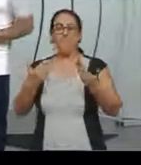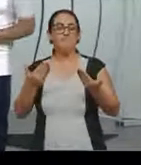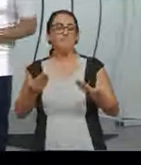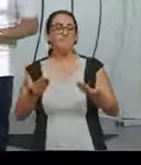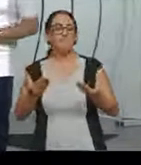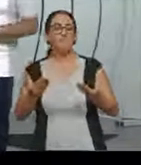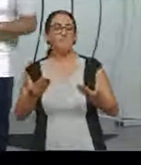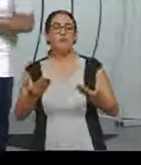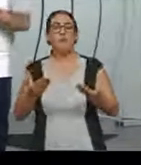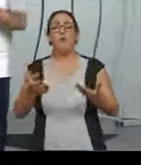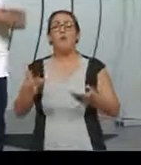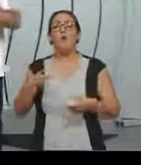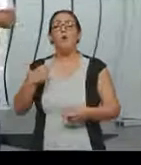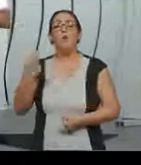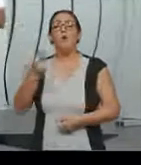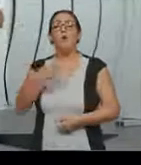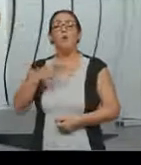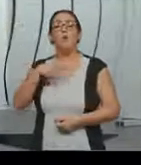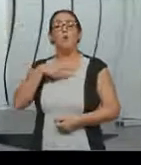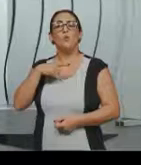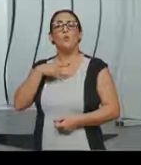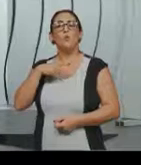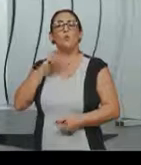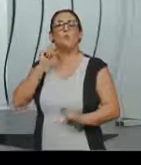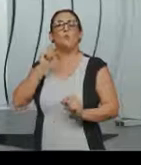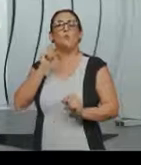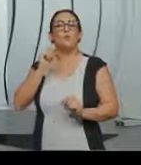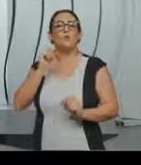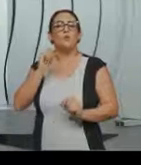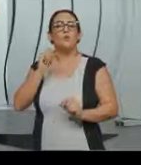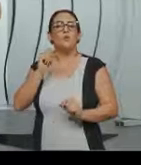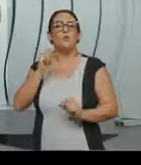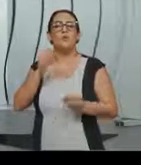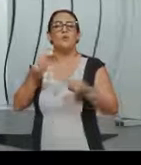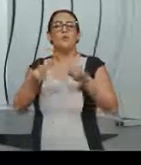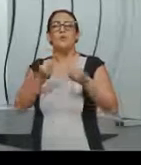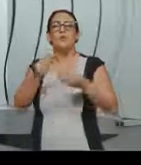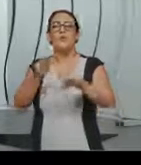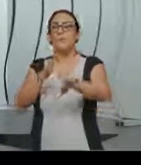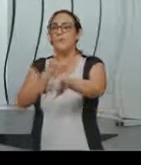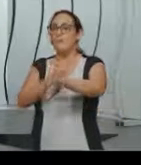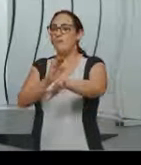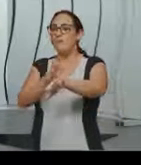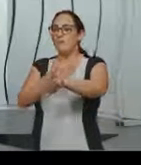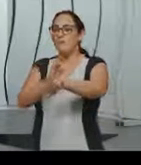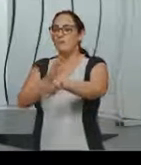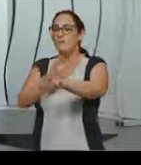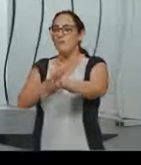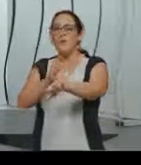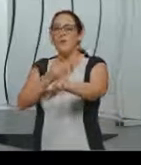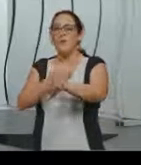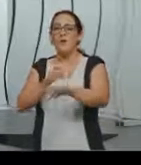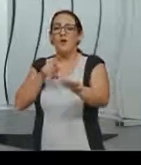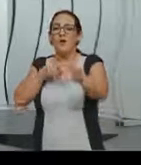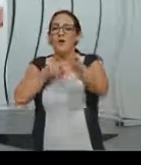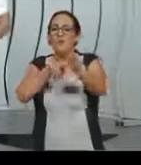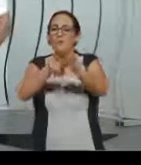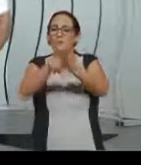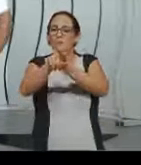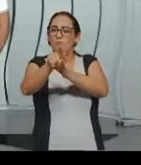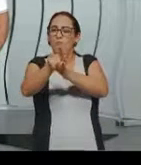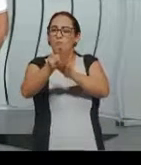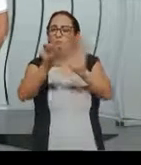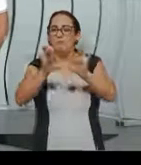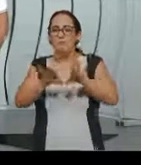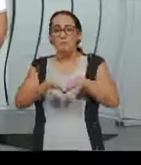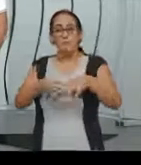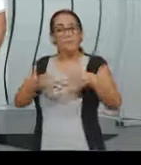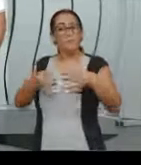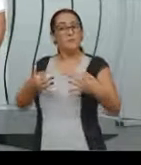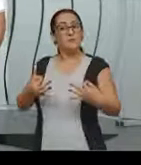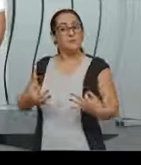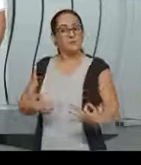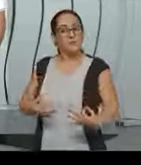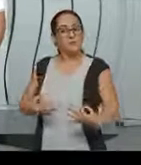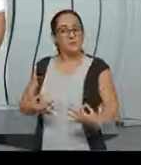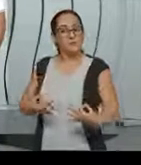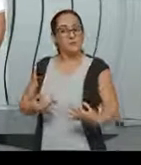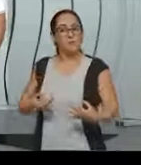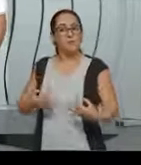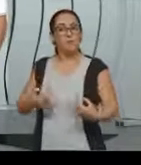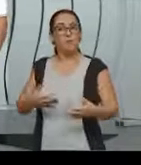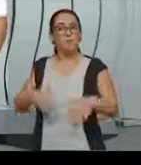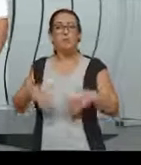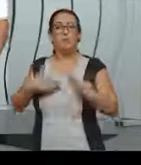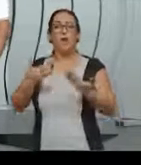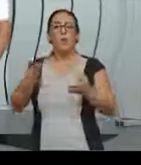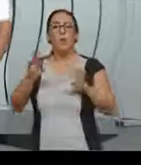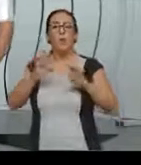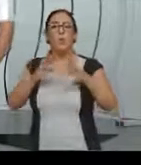gente tem condições de praticar um pouquinho, de exercitar um pouquinho, com uma pergunta muito singela. Depois de tudo que eu falei aqui, pergunto